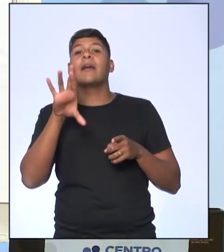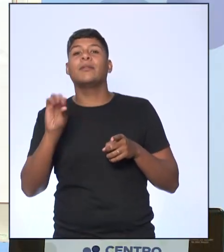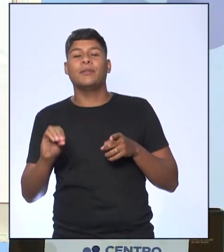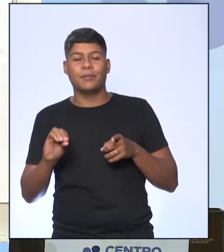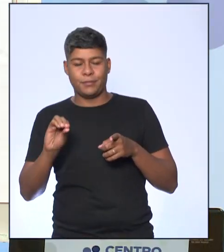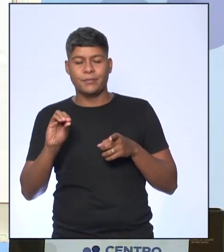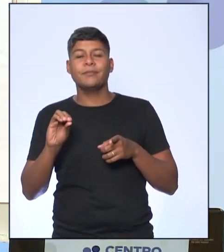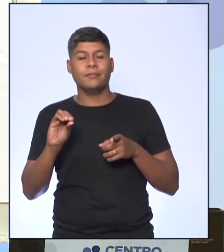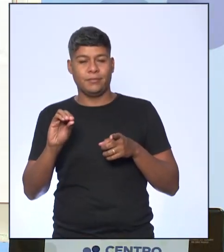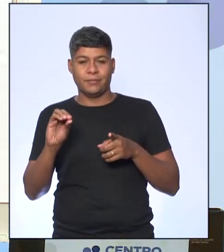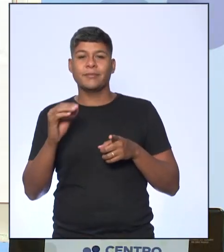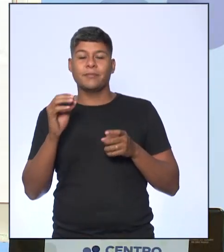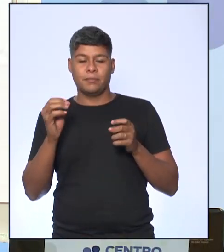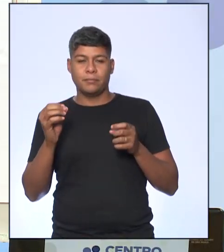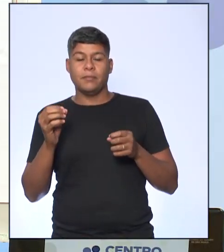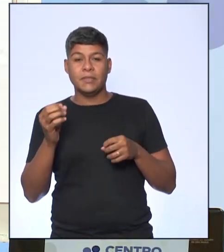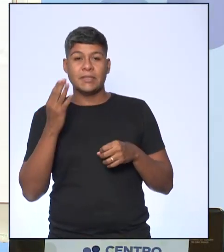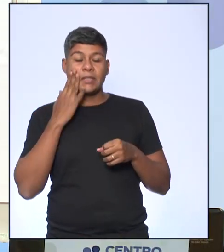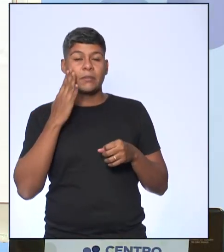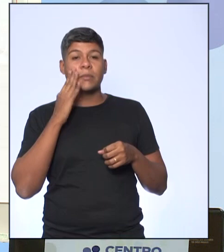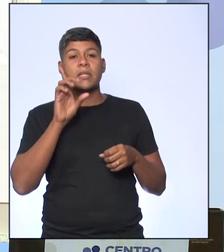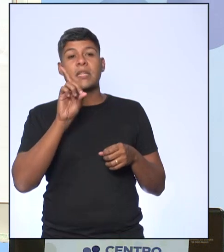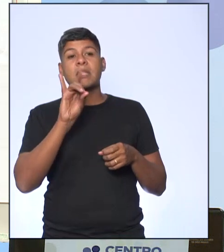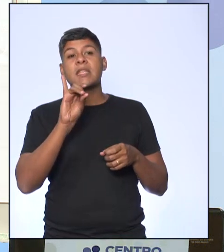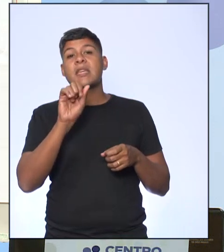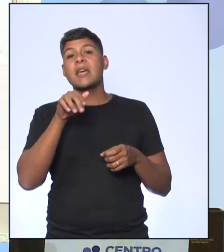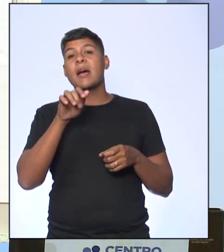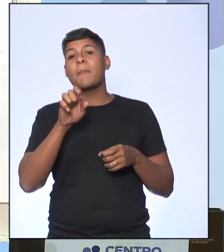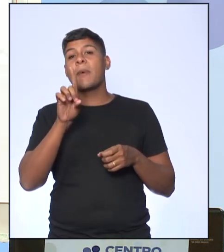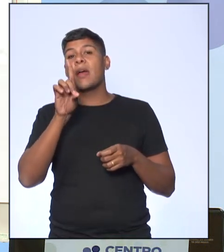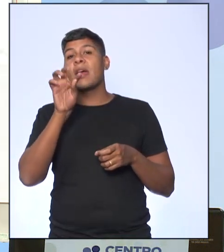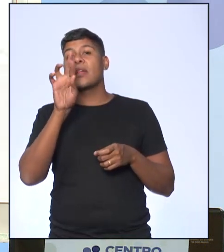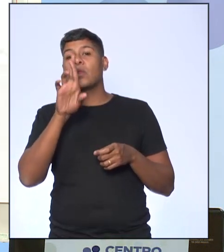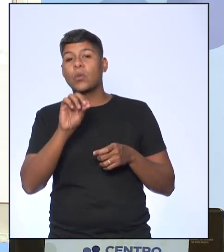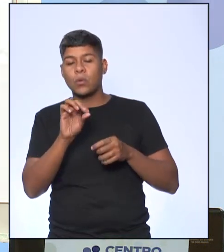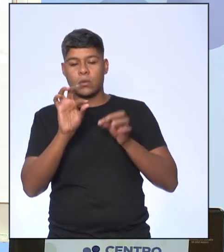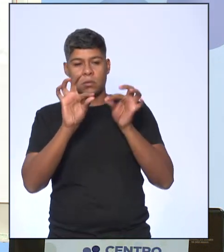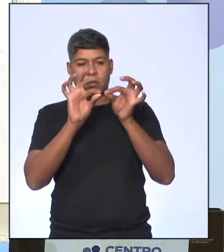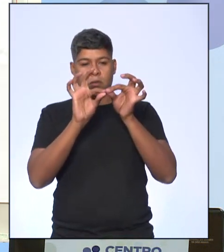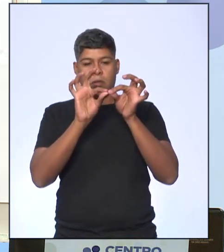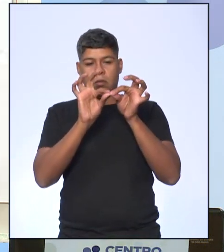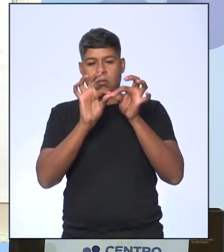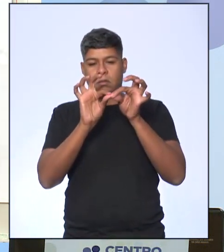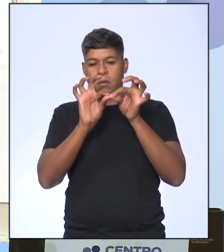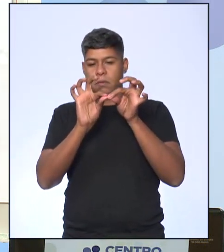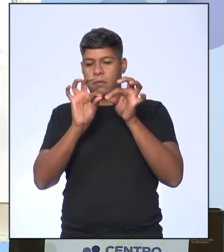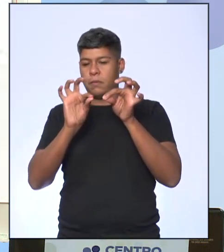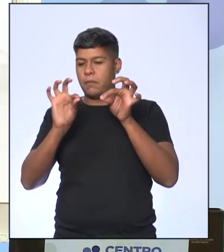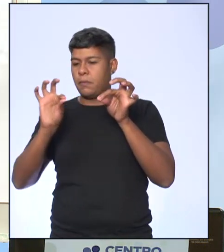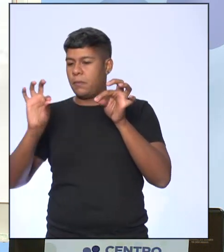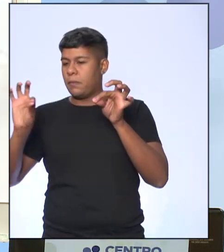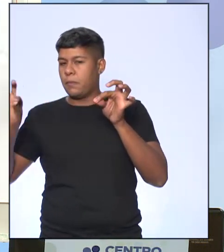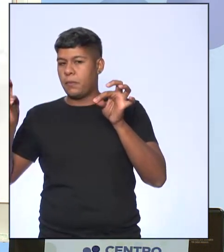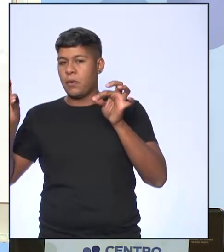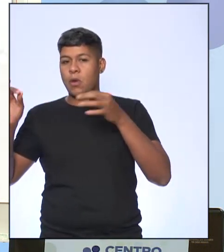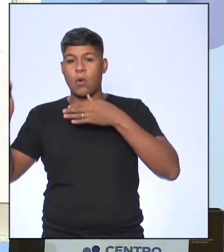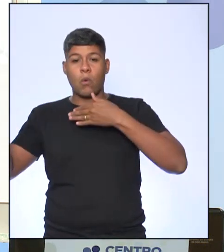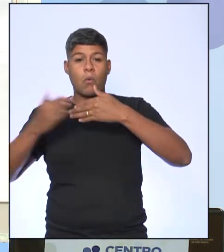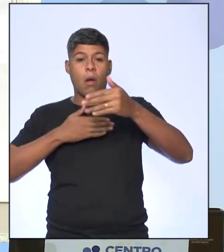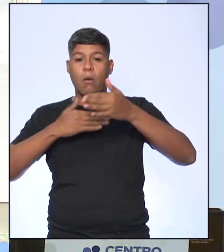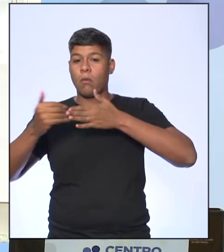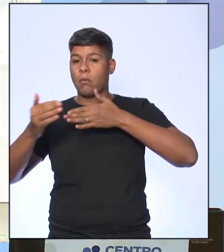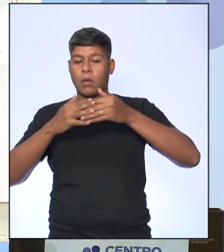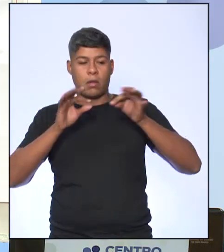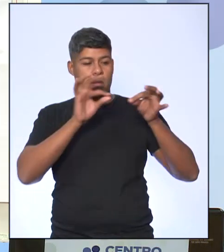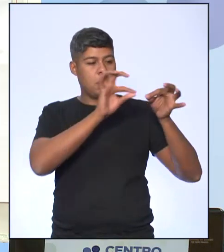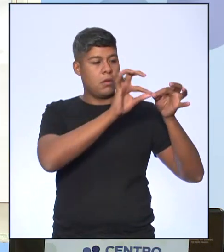boa. Então, o diâmetro nada mais é de uma extremidade à outra da circunferência. Qualquer ponto. De